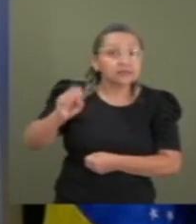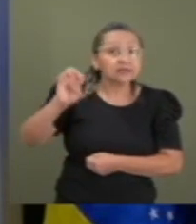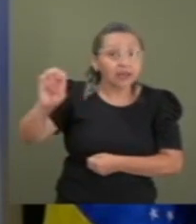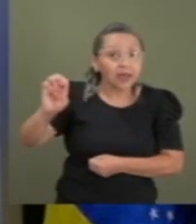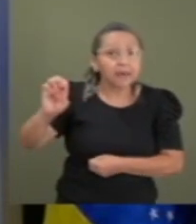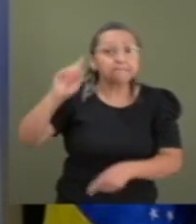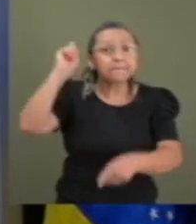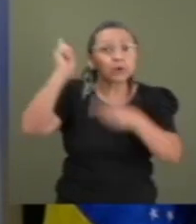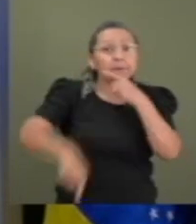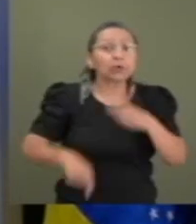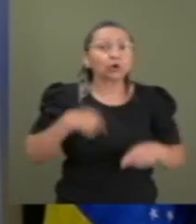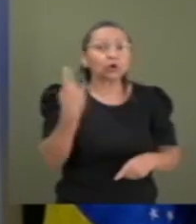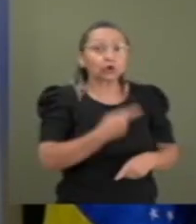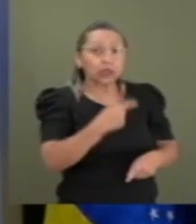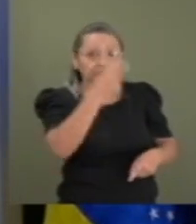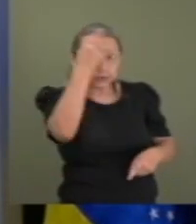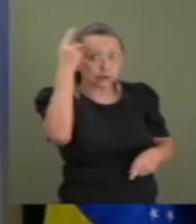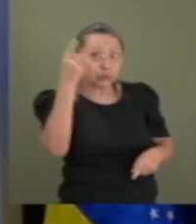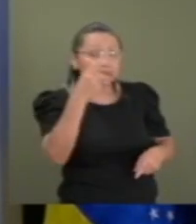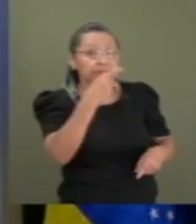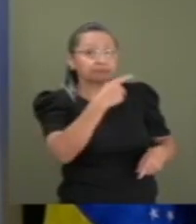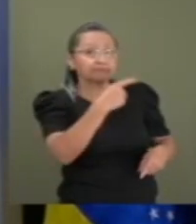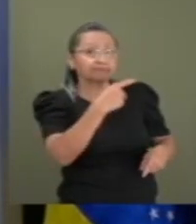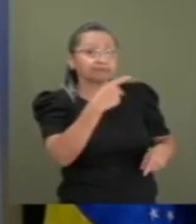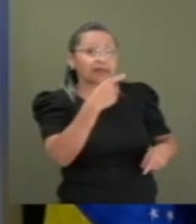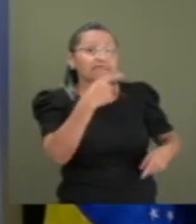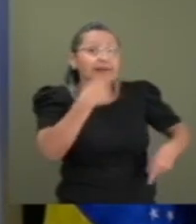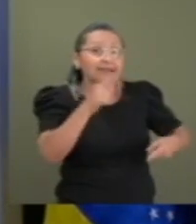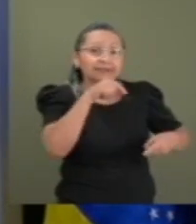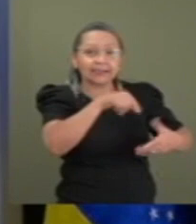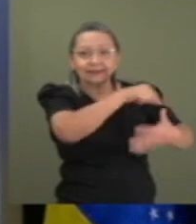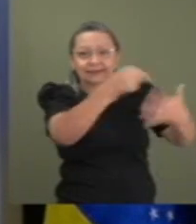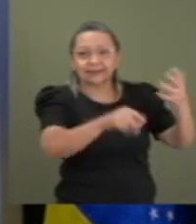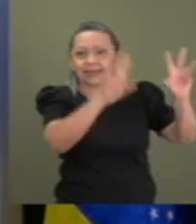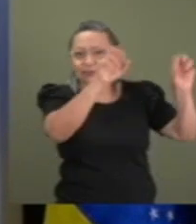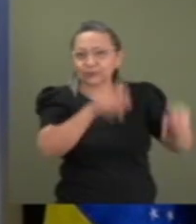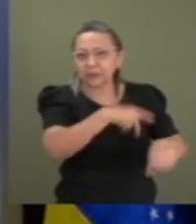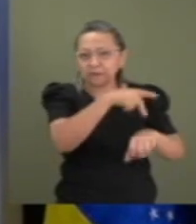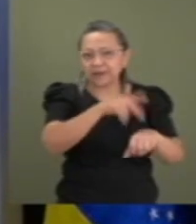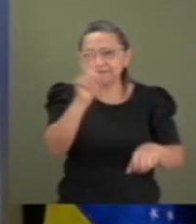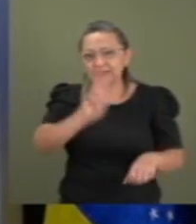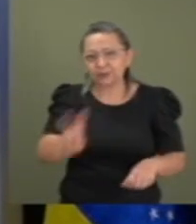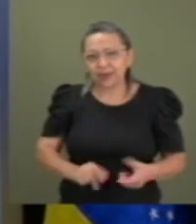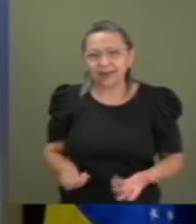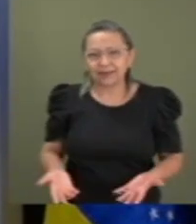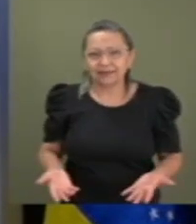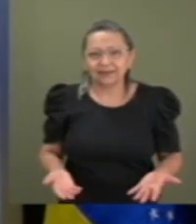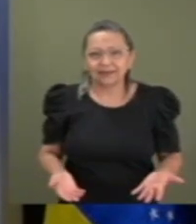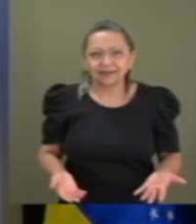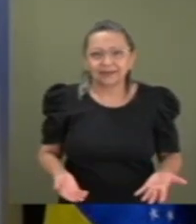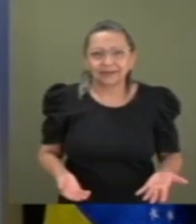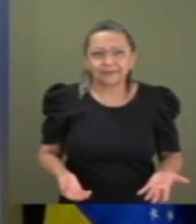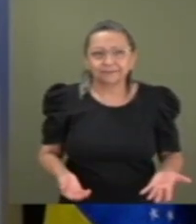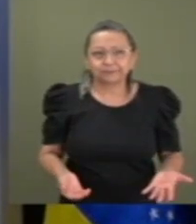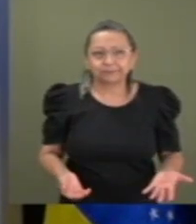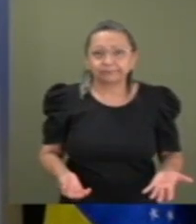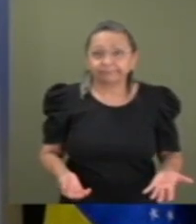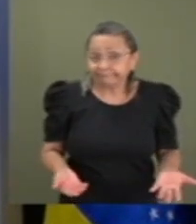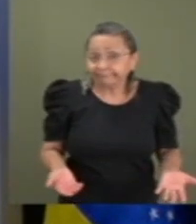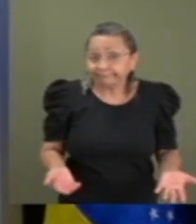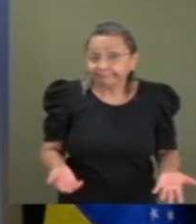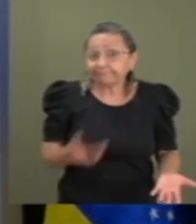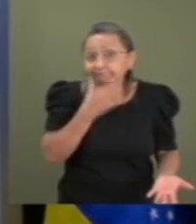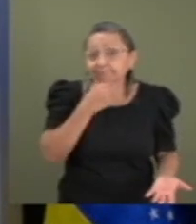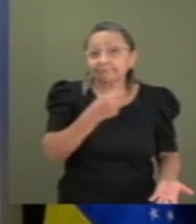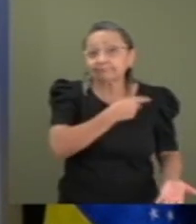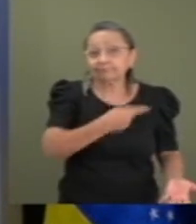relação antiga entre o presidente Lula e Nicolás Maduro, o ditador, assim como o ditador também